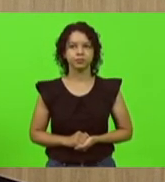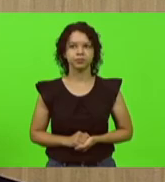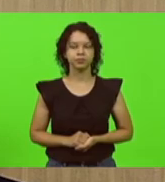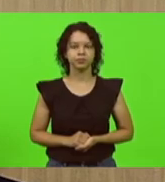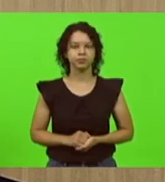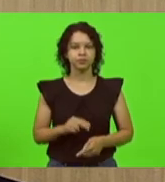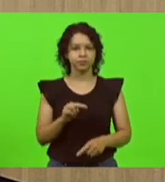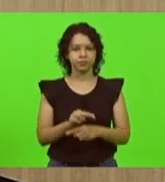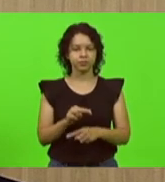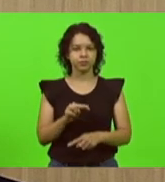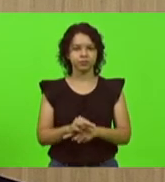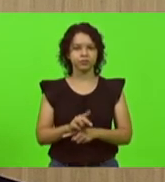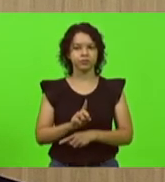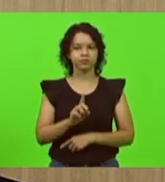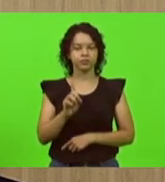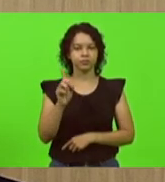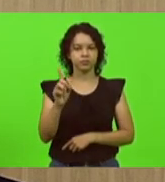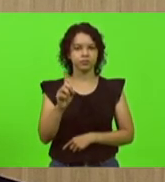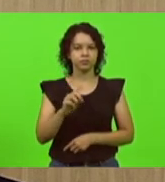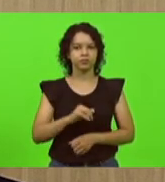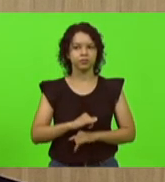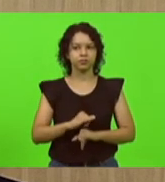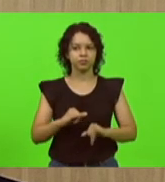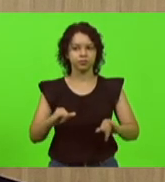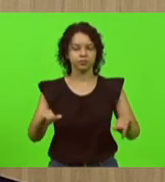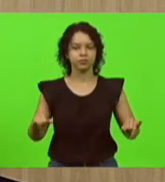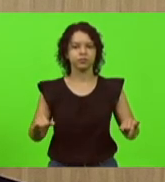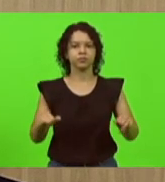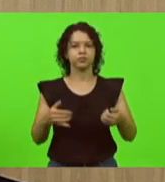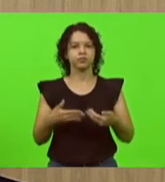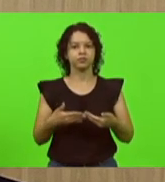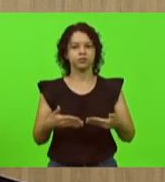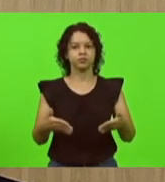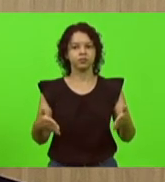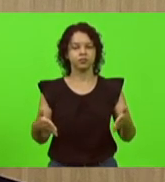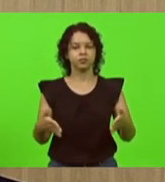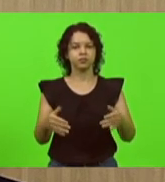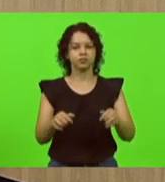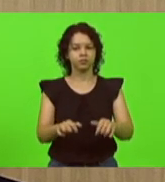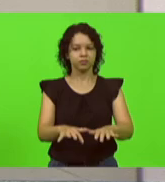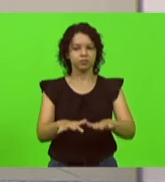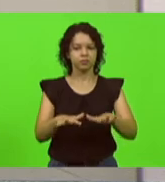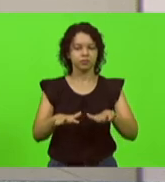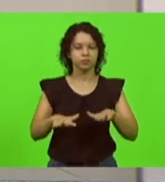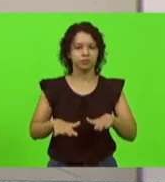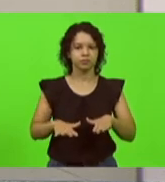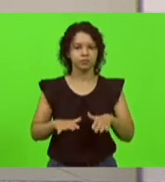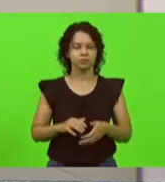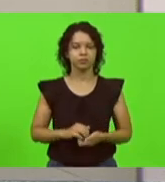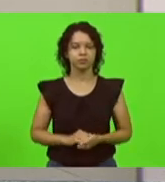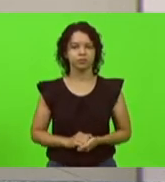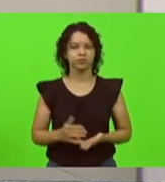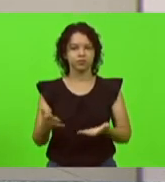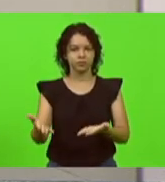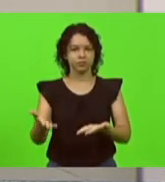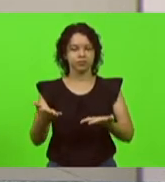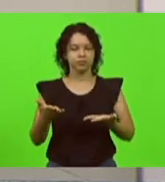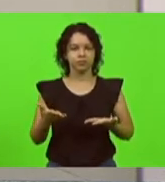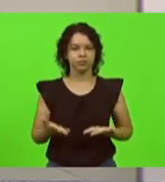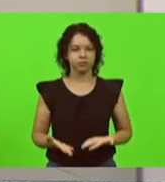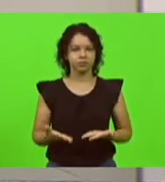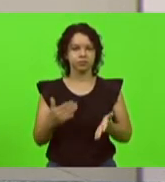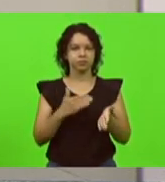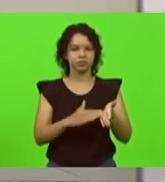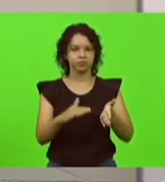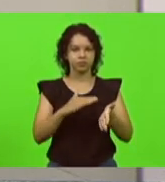Sobre a proteção de Deus, declaro aberto a presente sessão. Convido o senhor